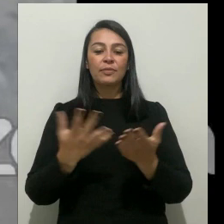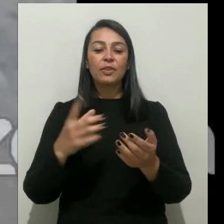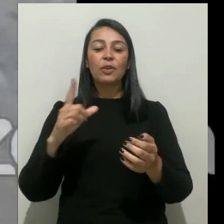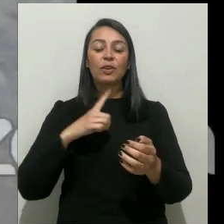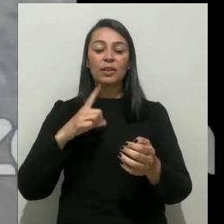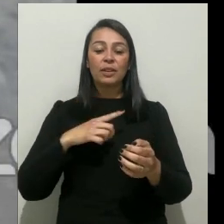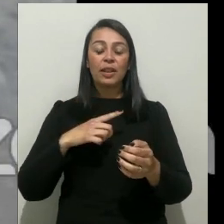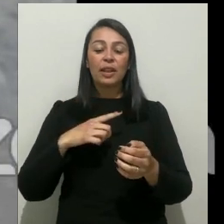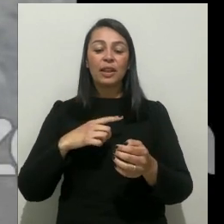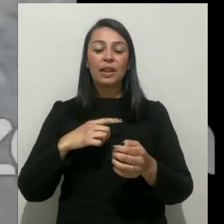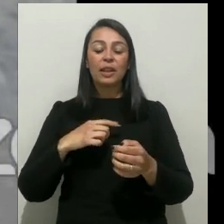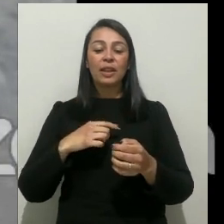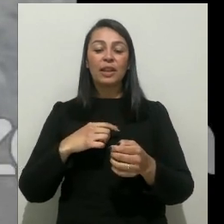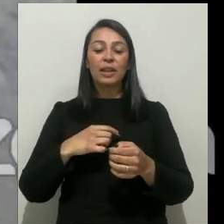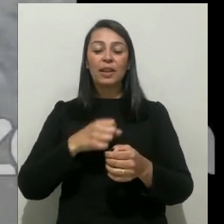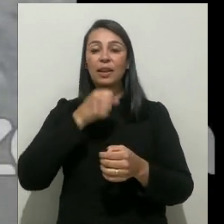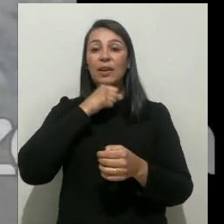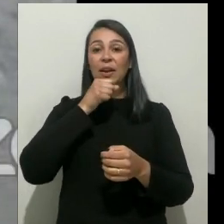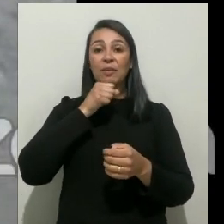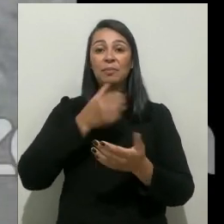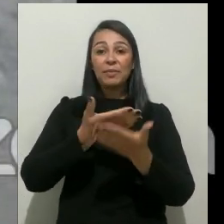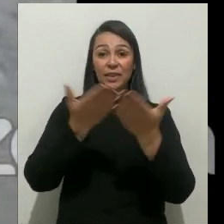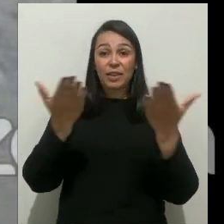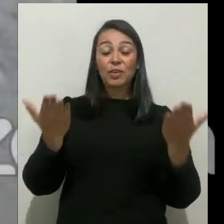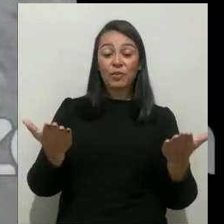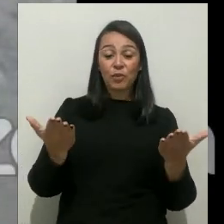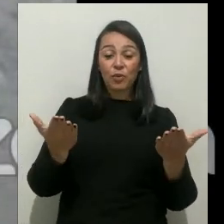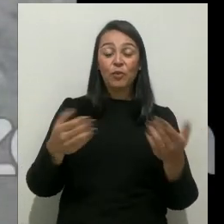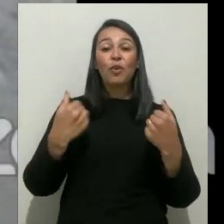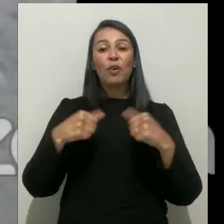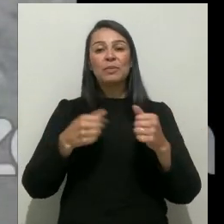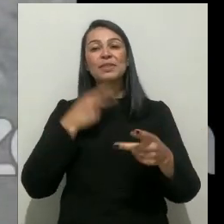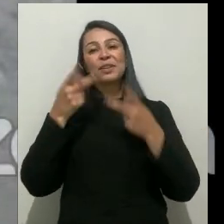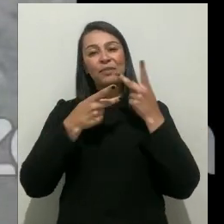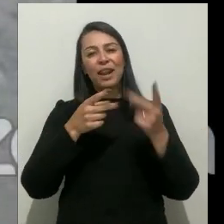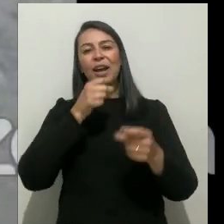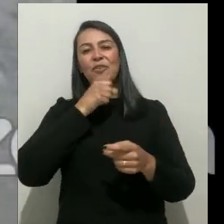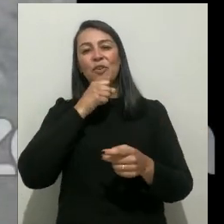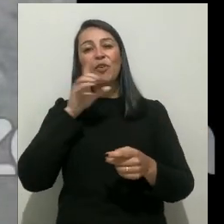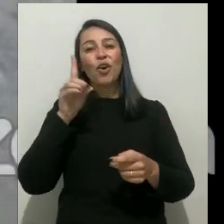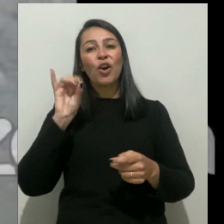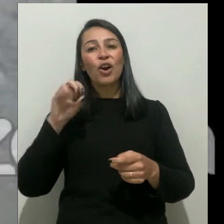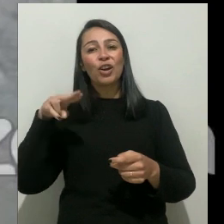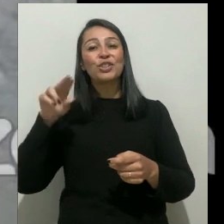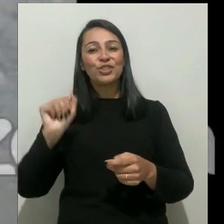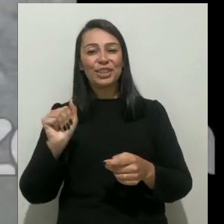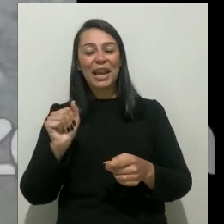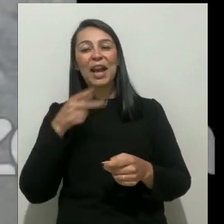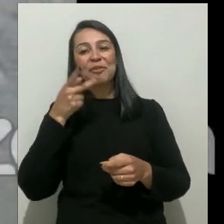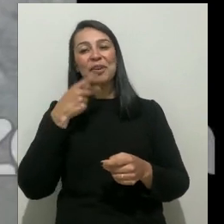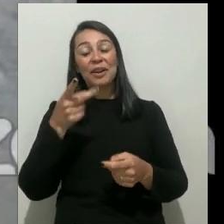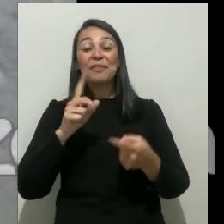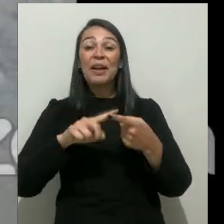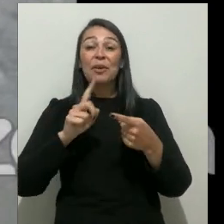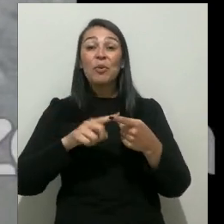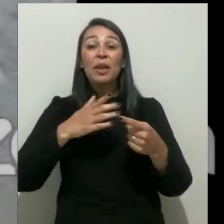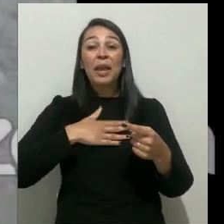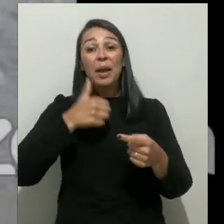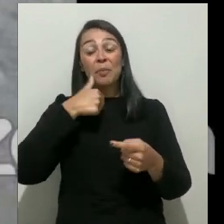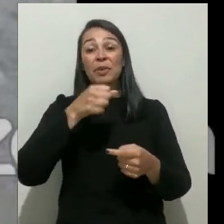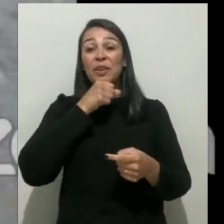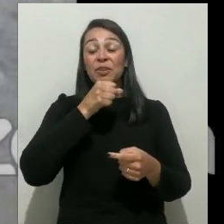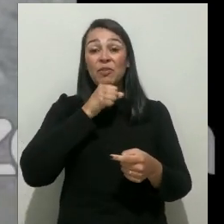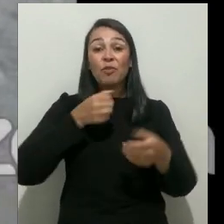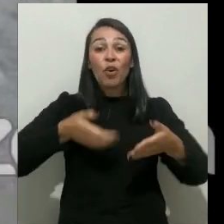minha avó. Essa aqui está na foto à esquerda. E eu tive que trazer minha avó de Ná para essa fala, porque a minha avó,